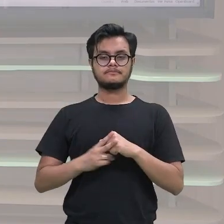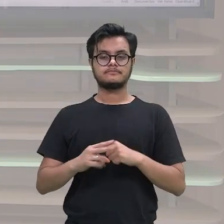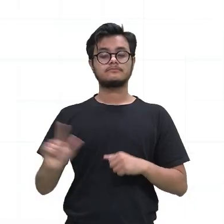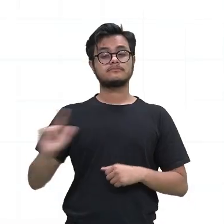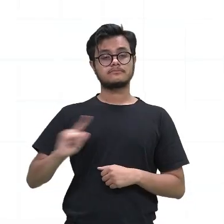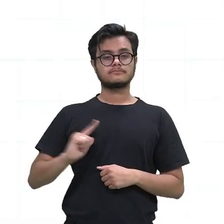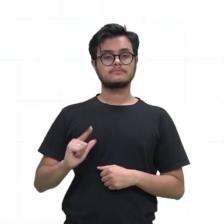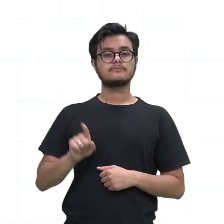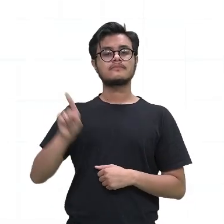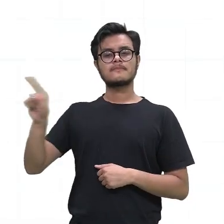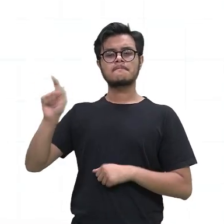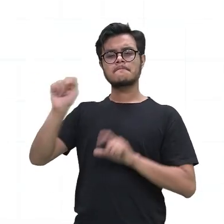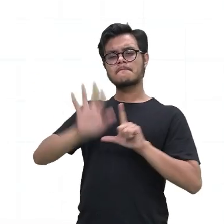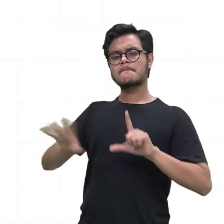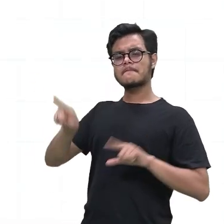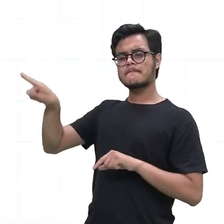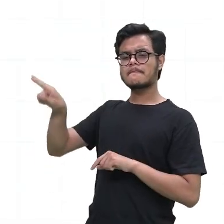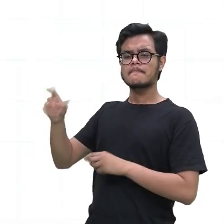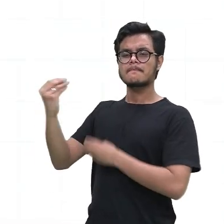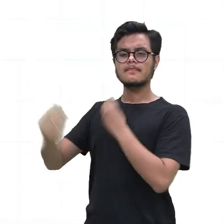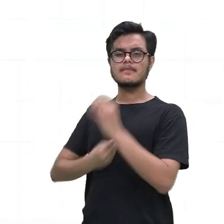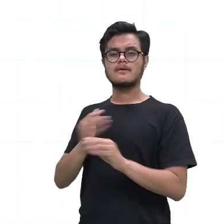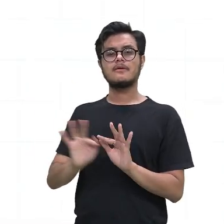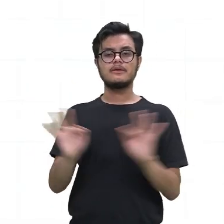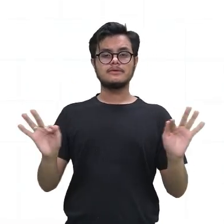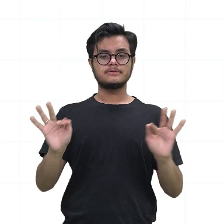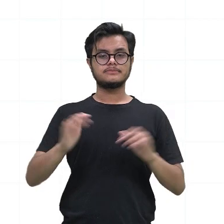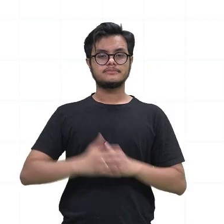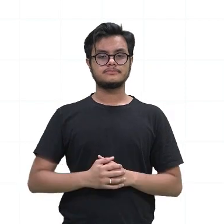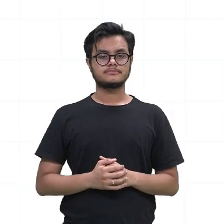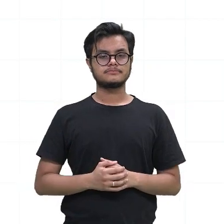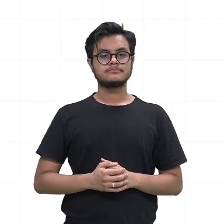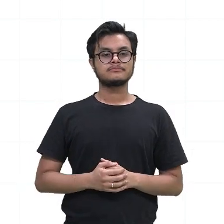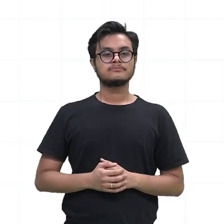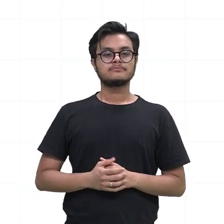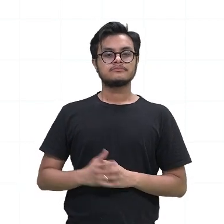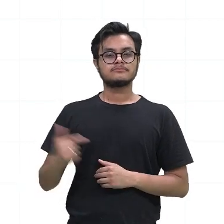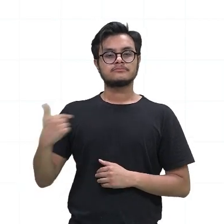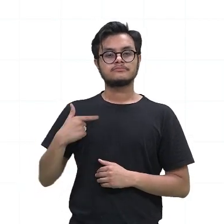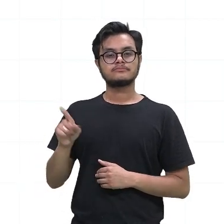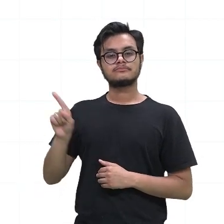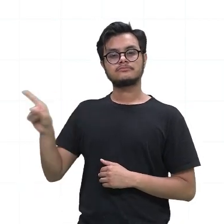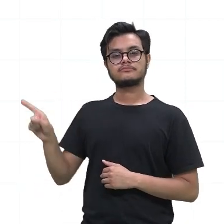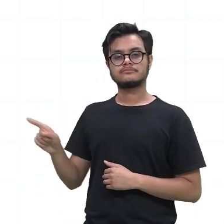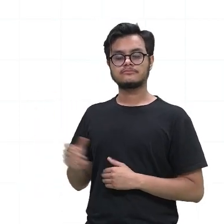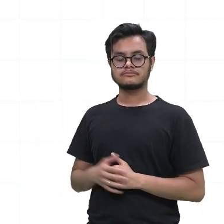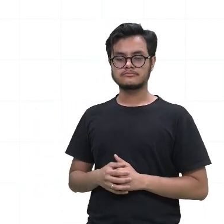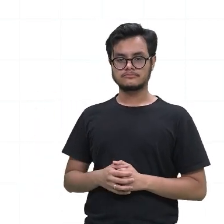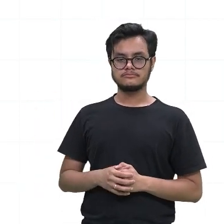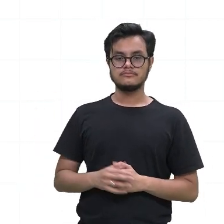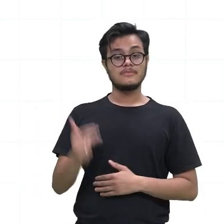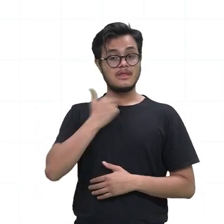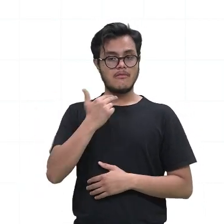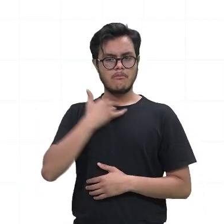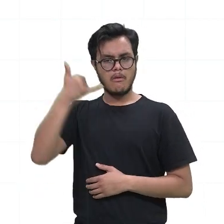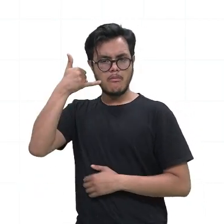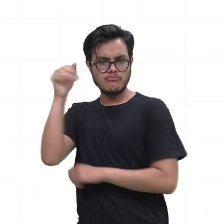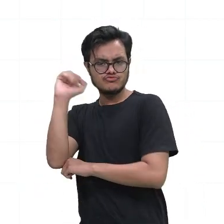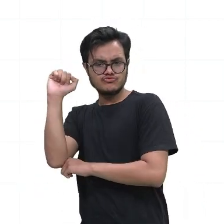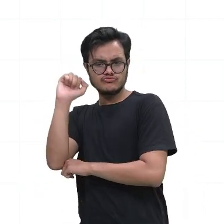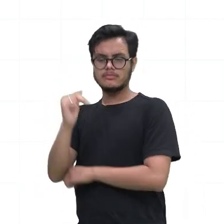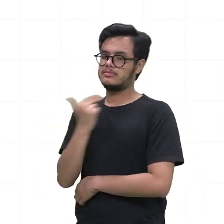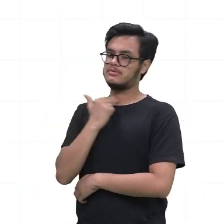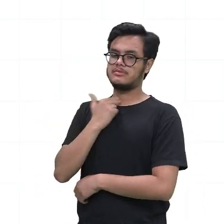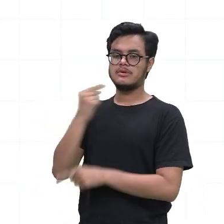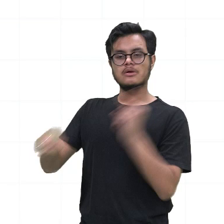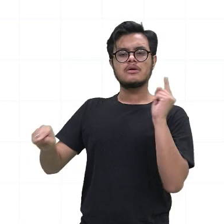uma charge que diz o seguinte, a pessoa está dirigindo e teclando, né? Não se pode fazer isso. Aí ele diz